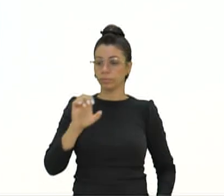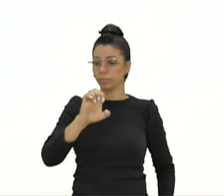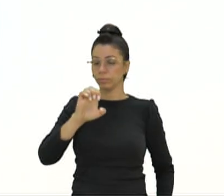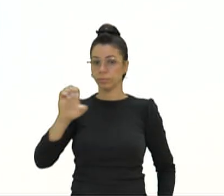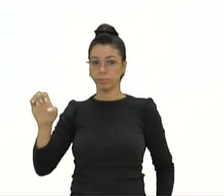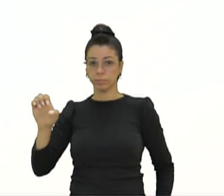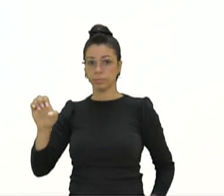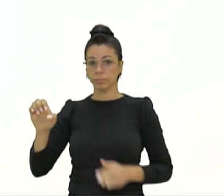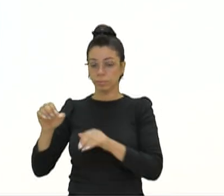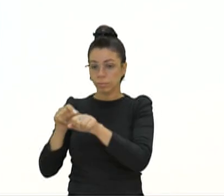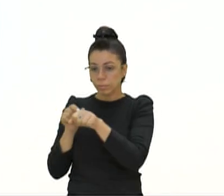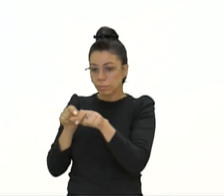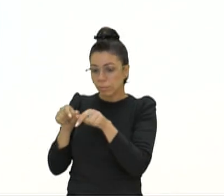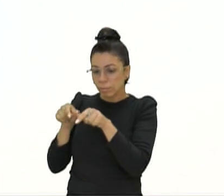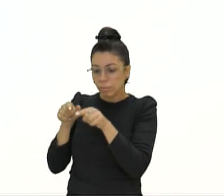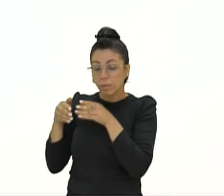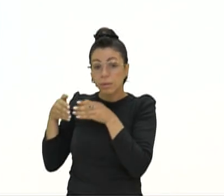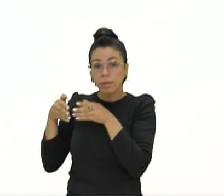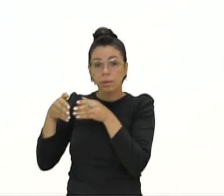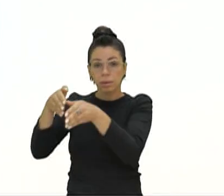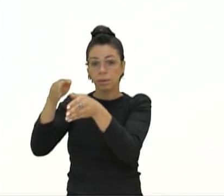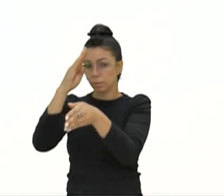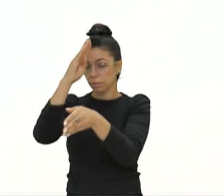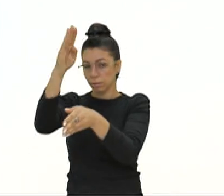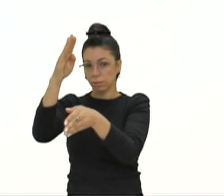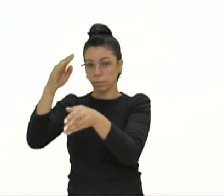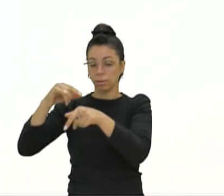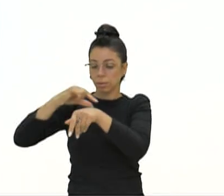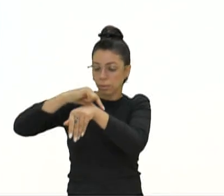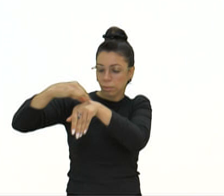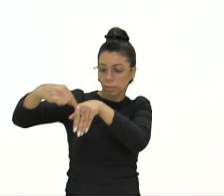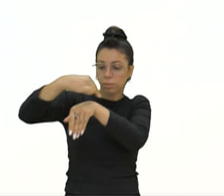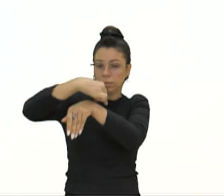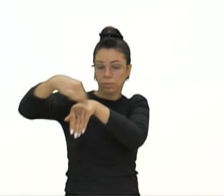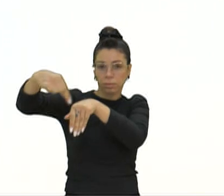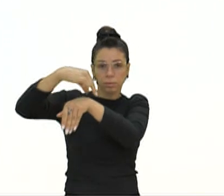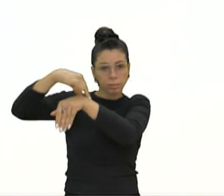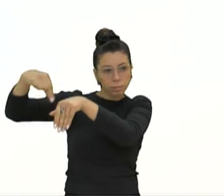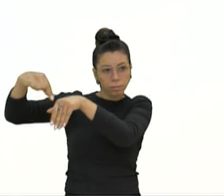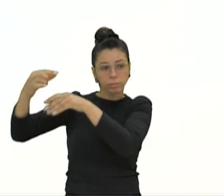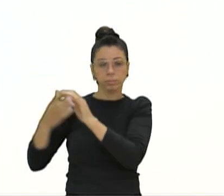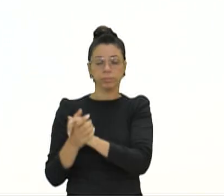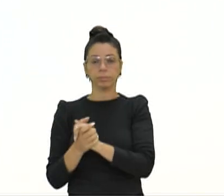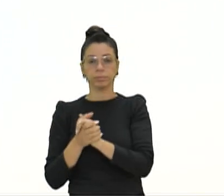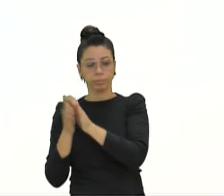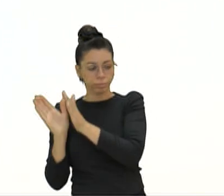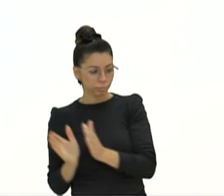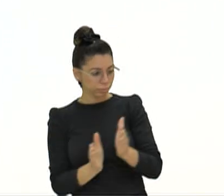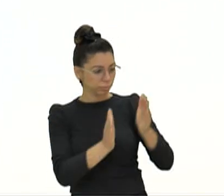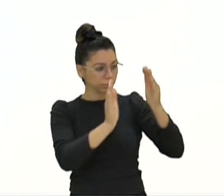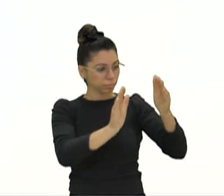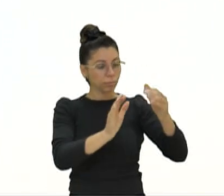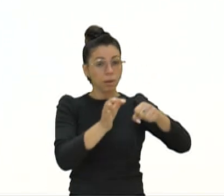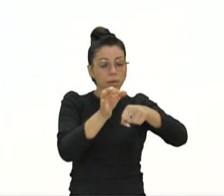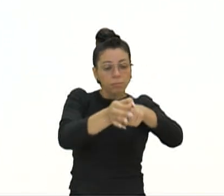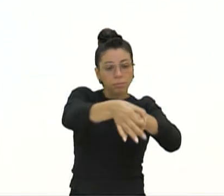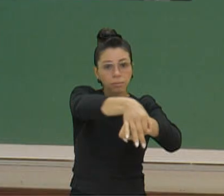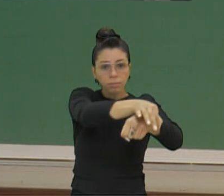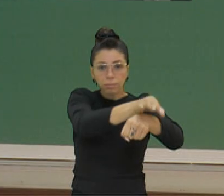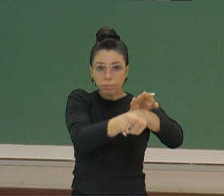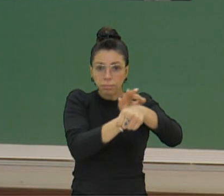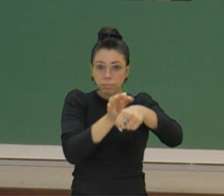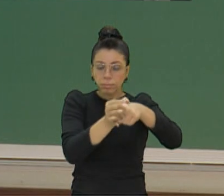estruturas compridinhas, como se fossem salsichinhas. Percebam que nessa aqui da direita tem